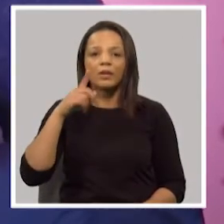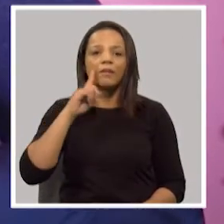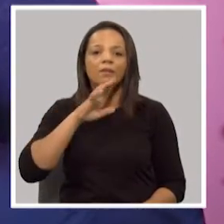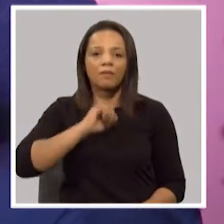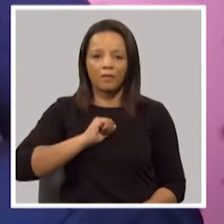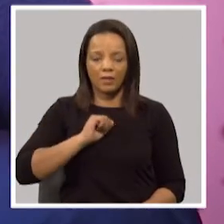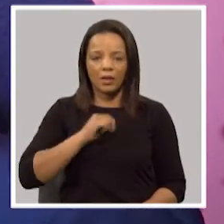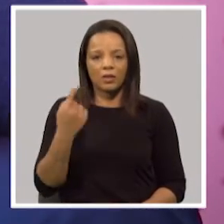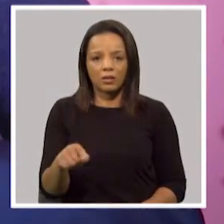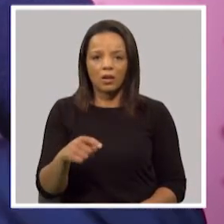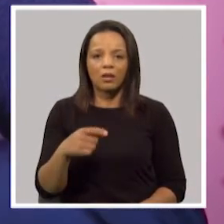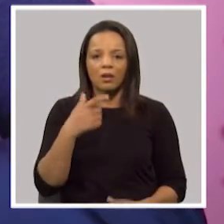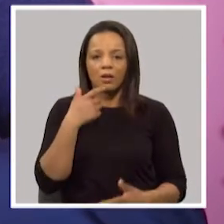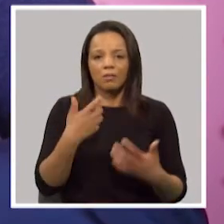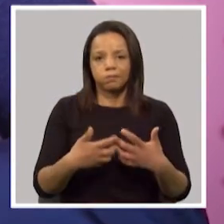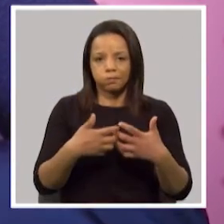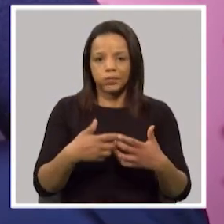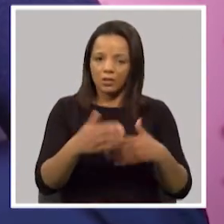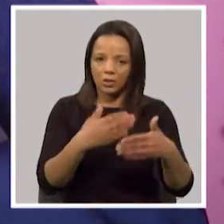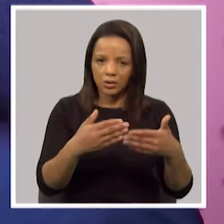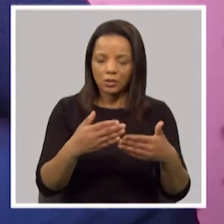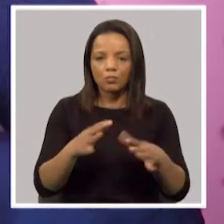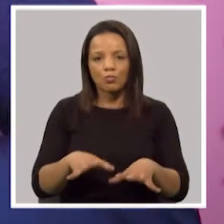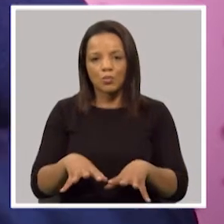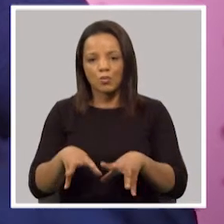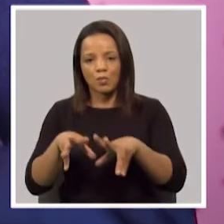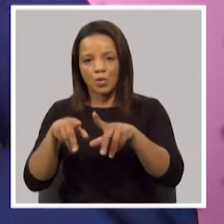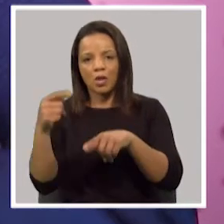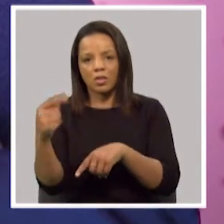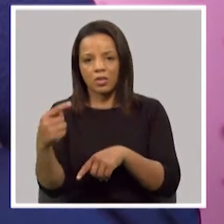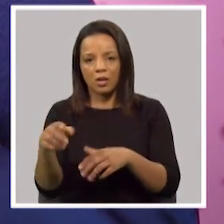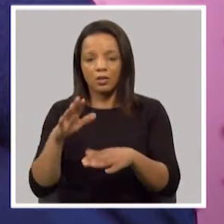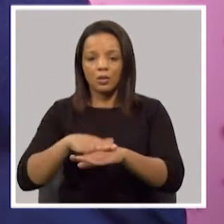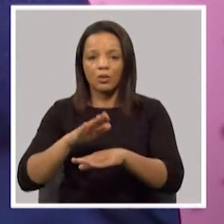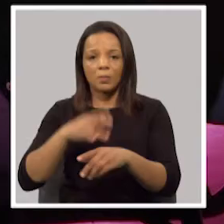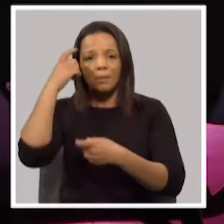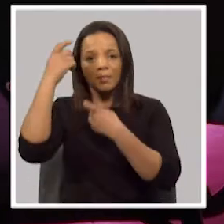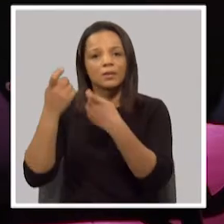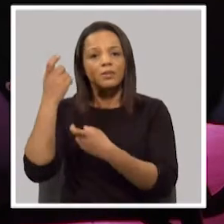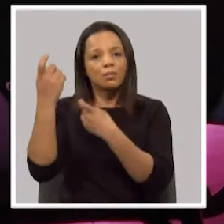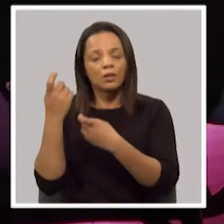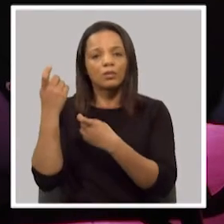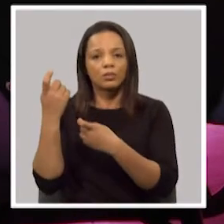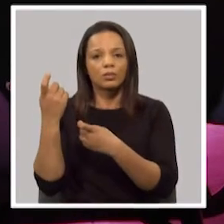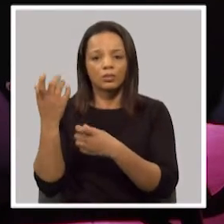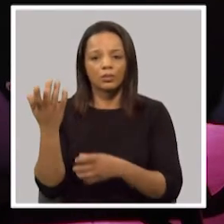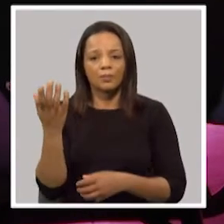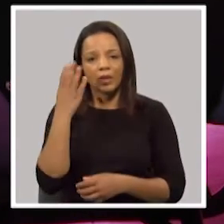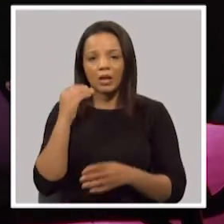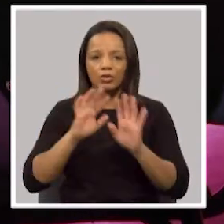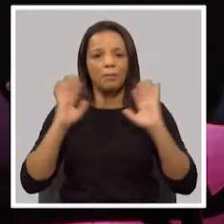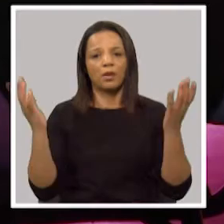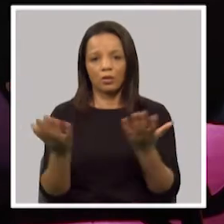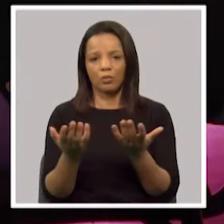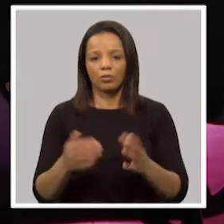tem algumas inseguranças, portanto o nosso crescimento faz parte de ter este tipo de pensamentos, não é? Acho que